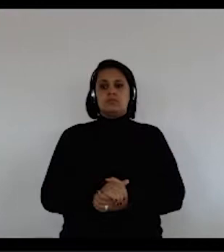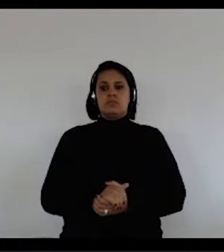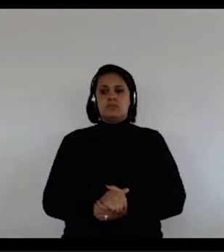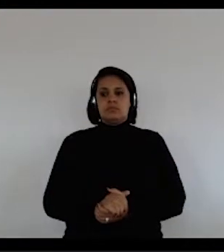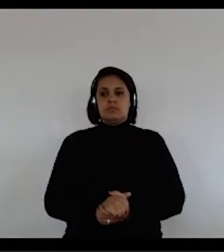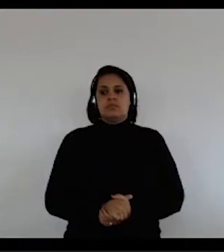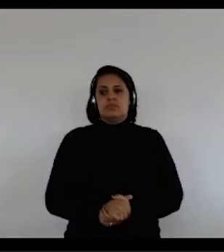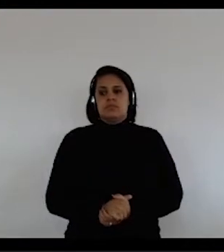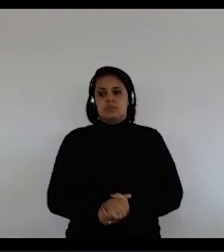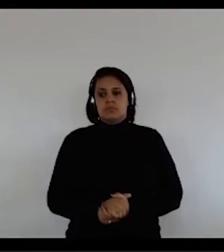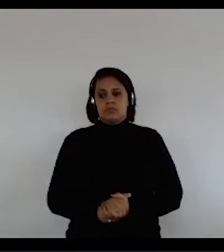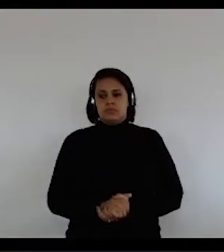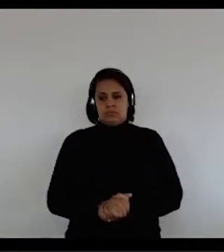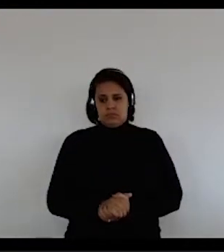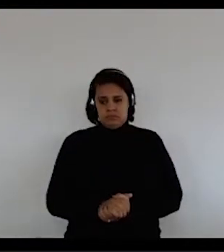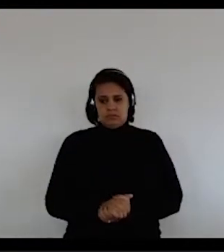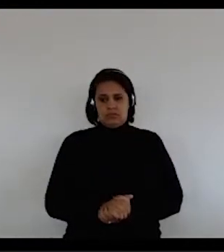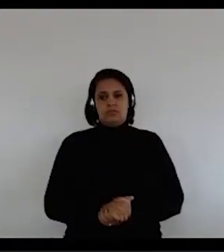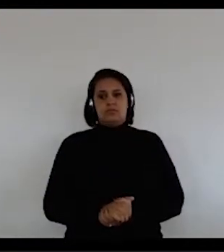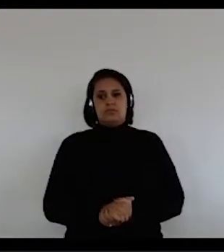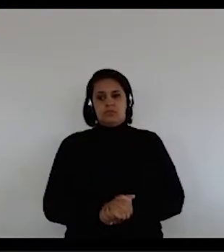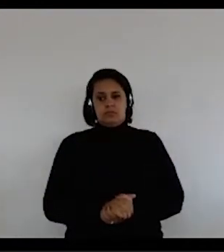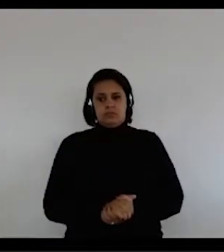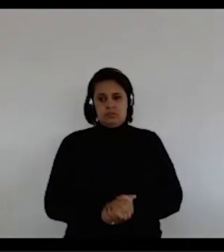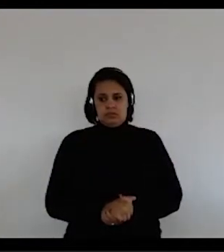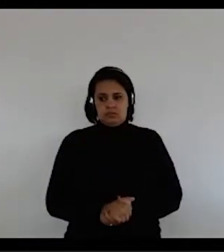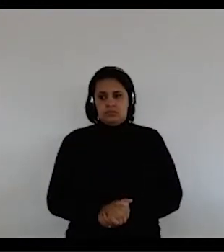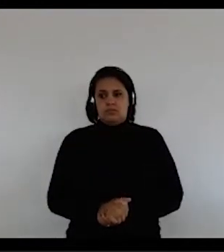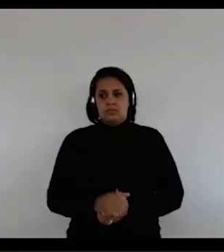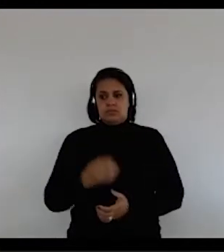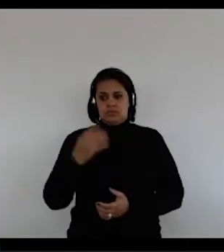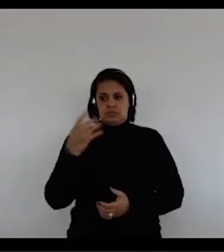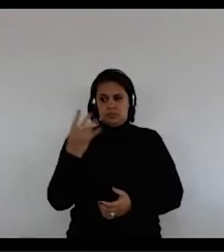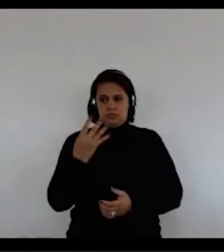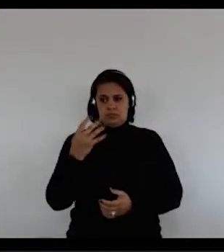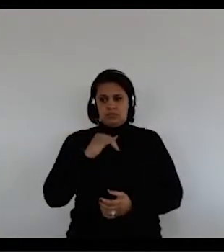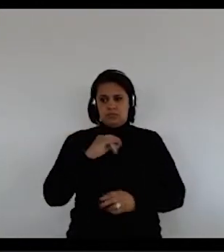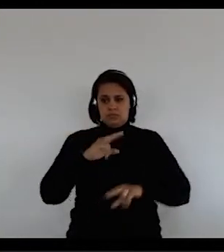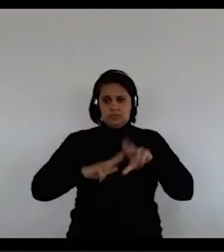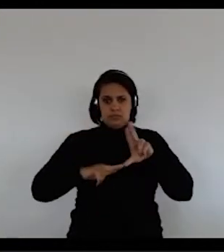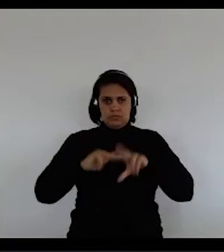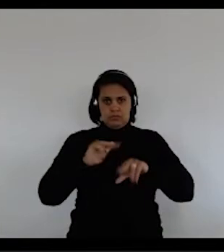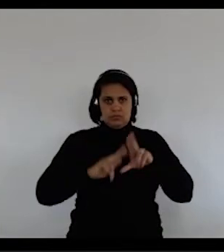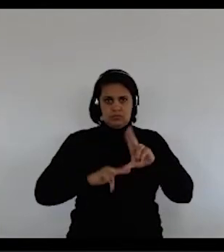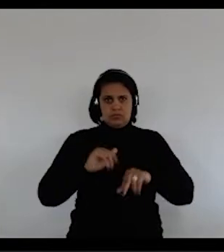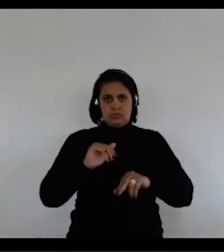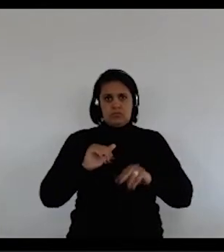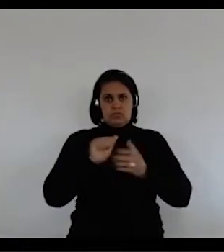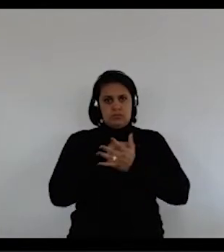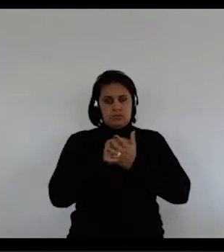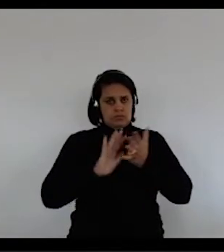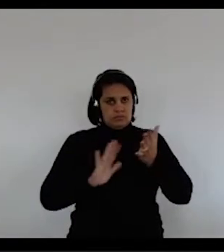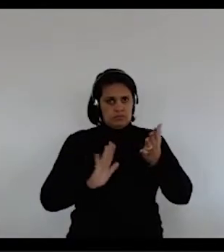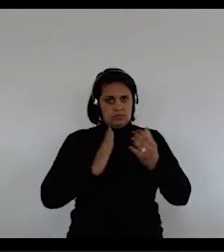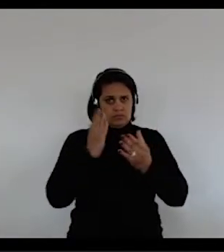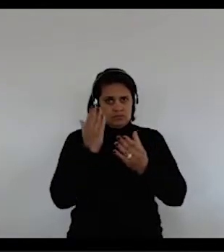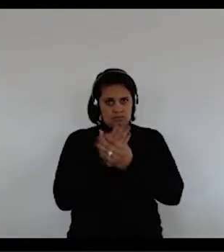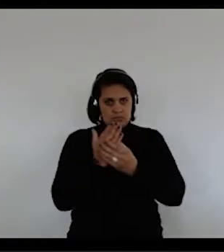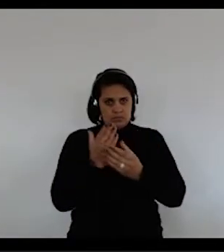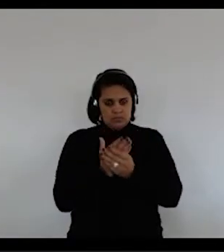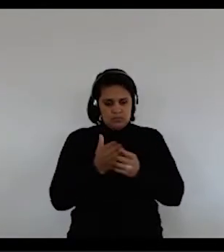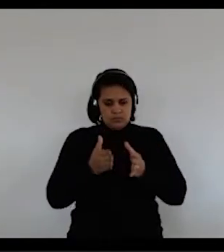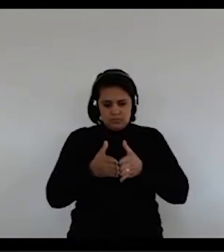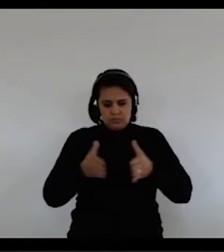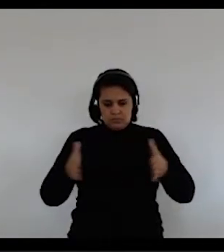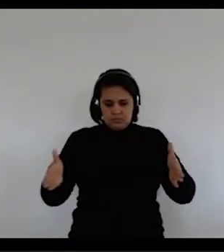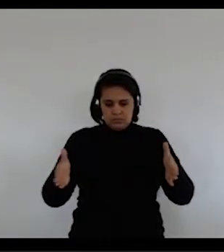se aprovou que o 4 de junho a atividade processual, os prazos processuais